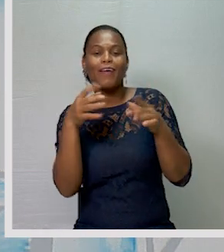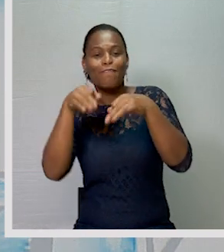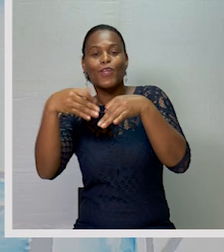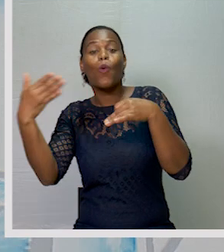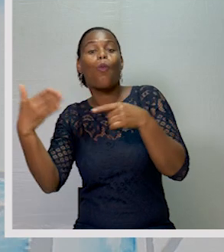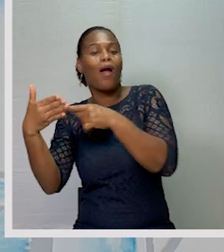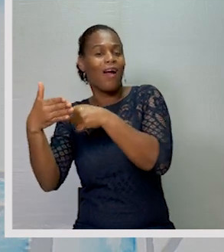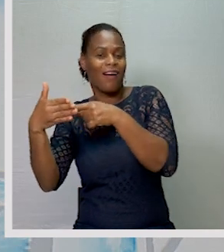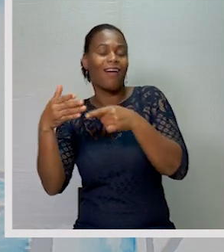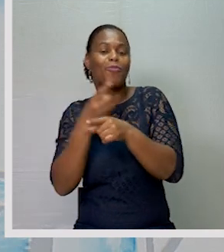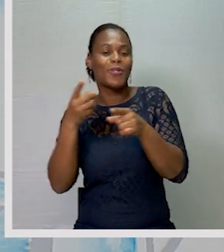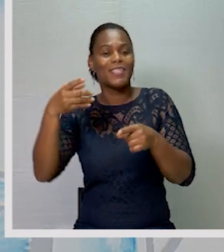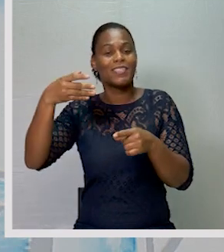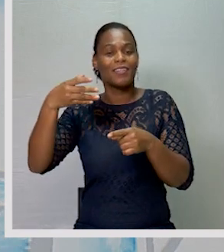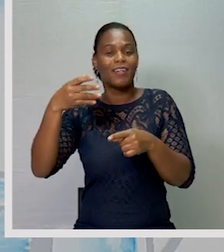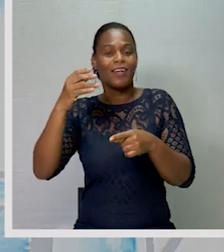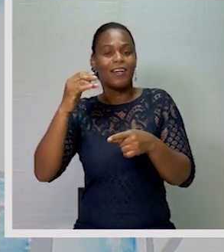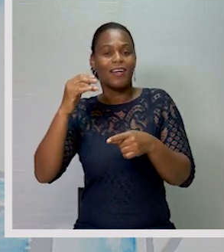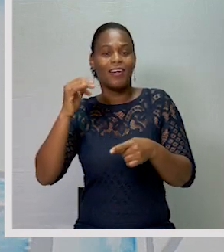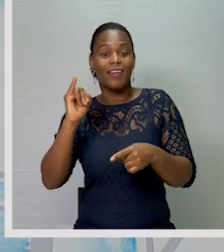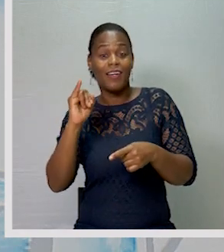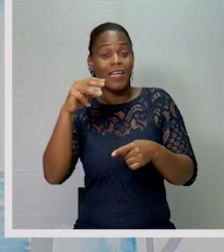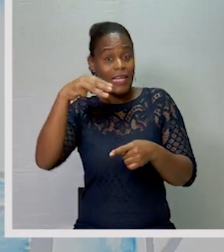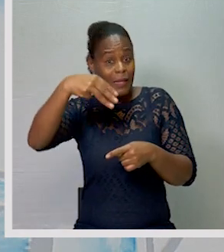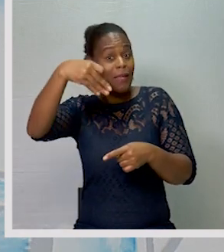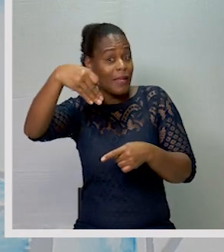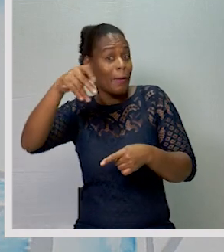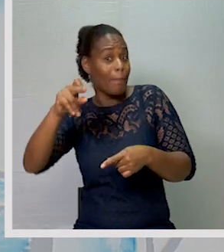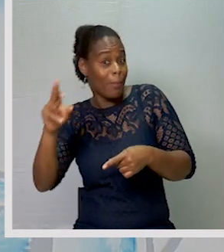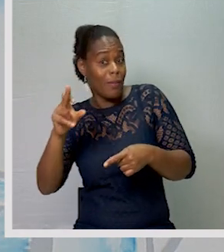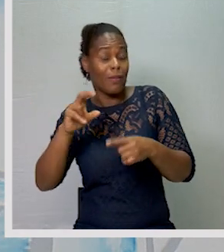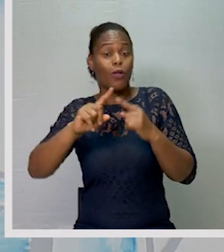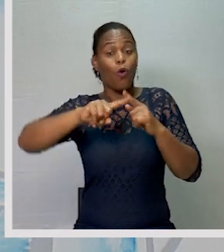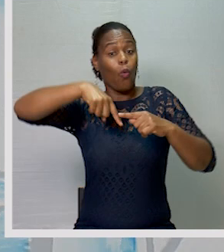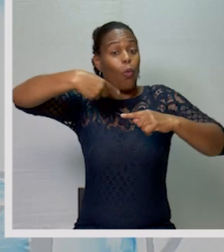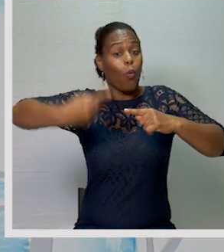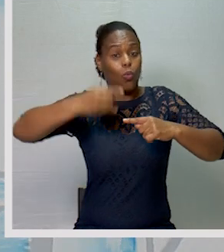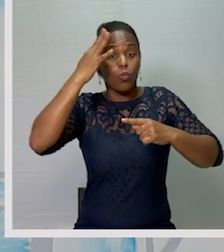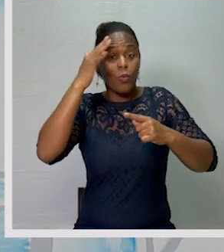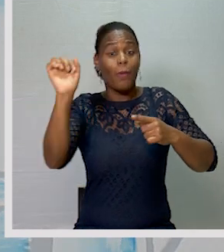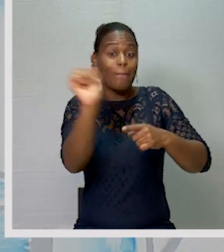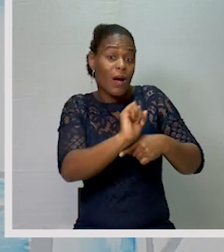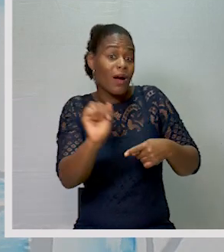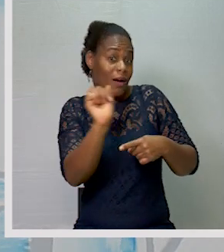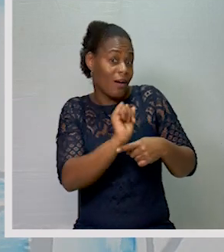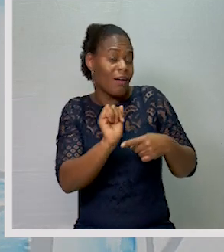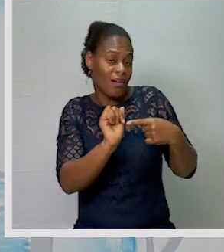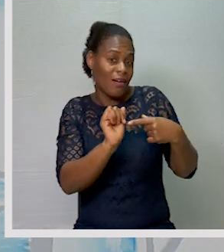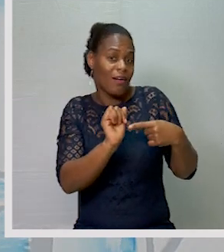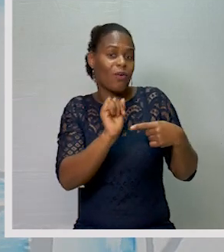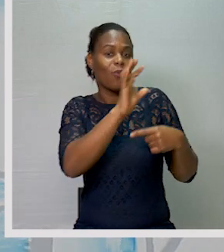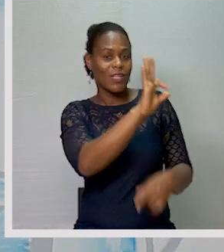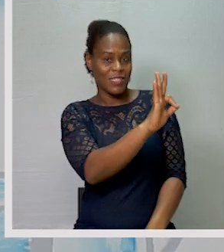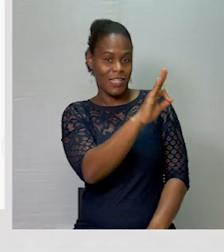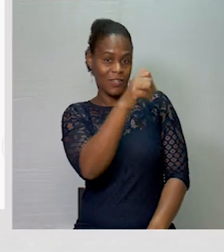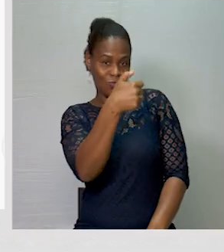431. Por quê? Porque terminou em 1. Então é par. Os outros números a serem apagados: